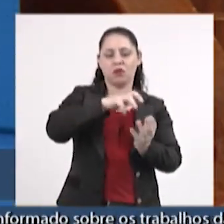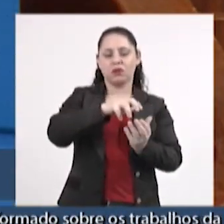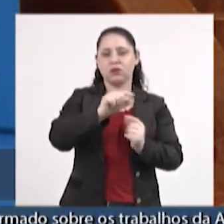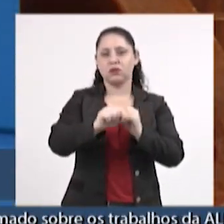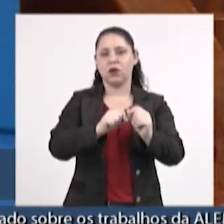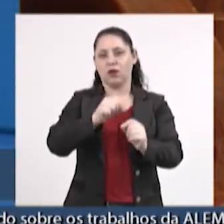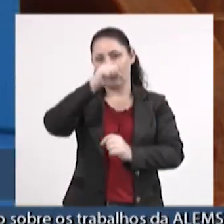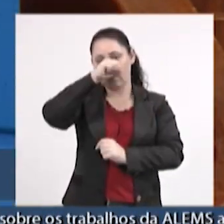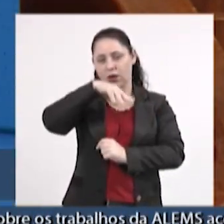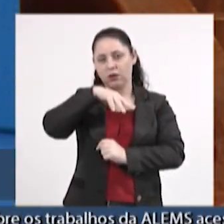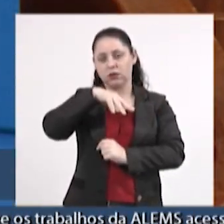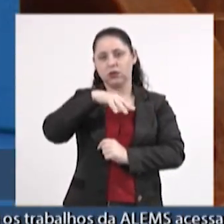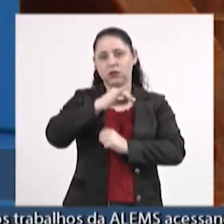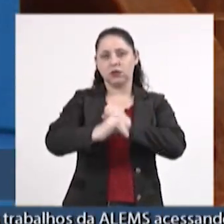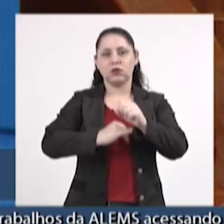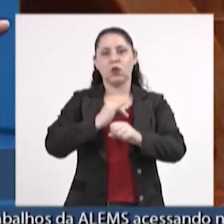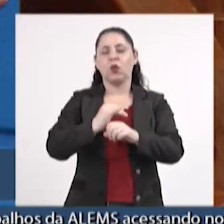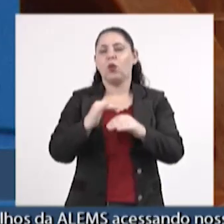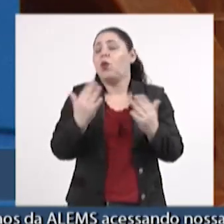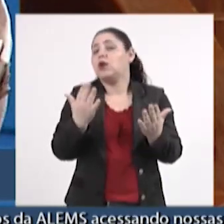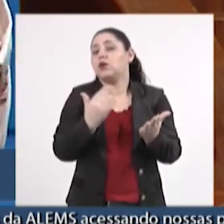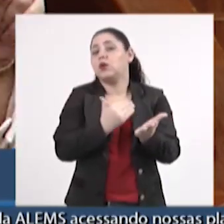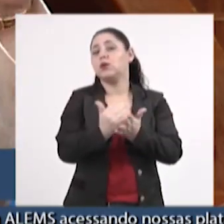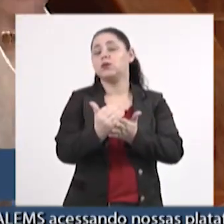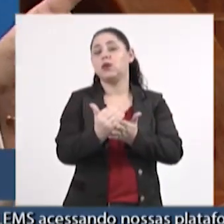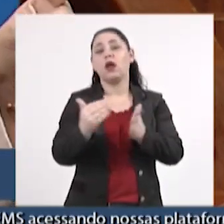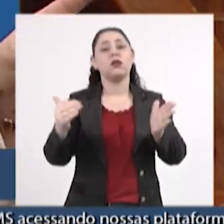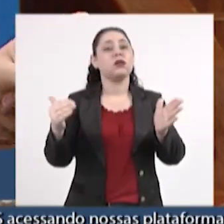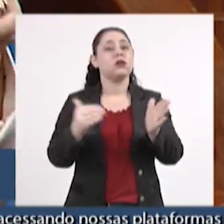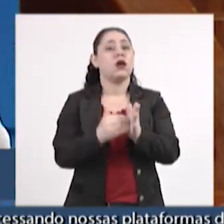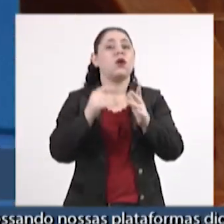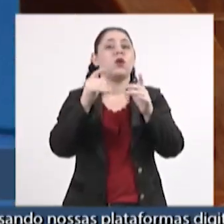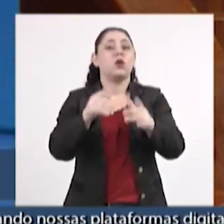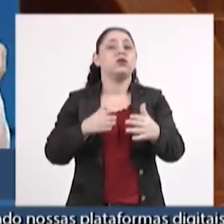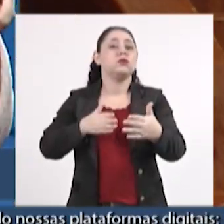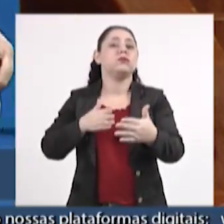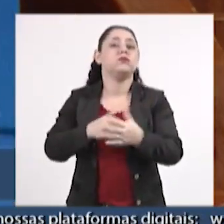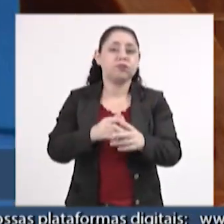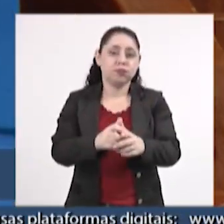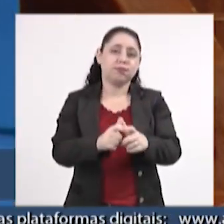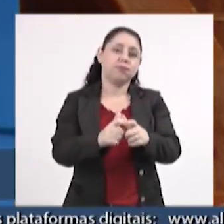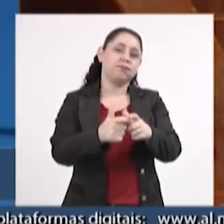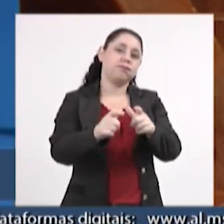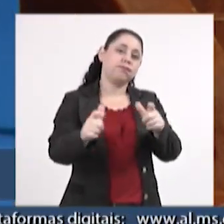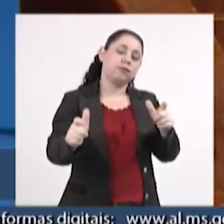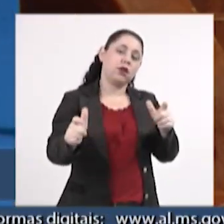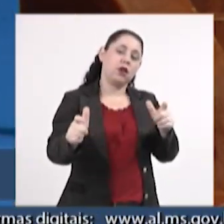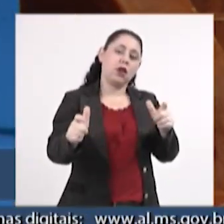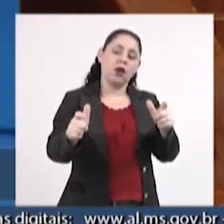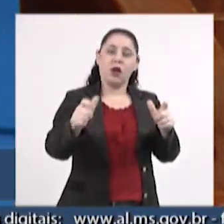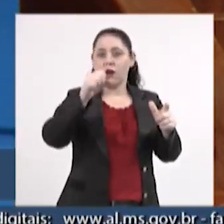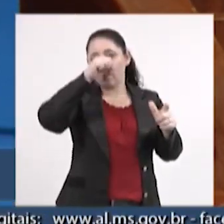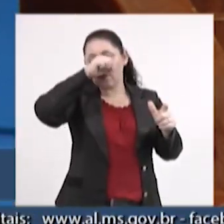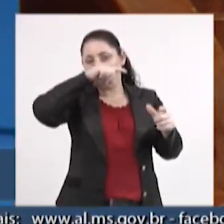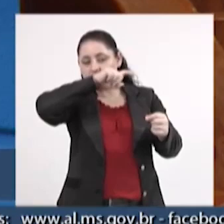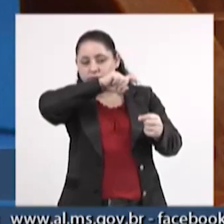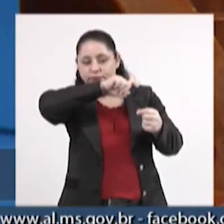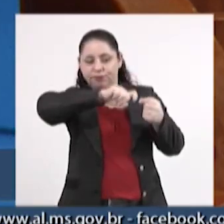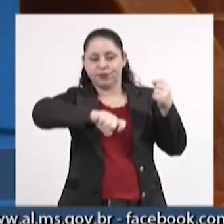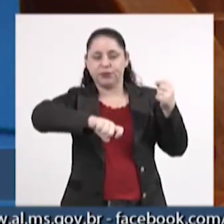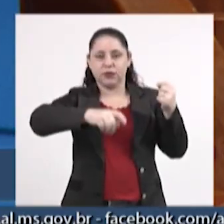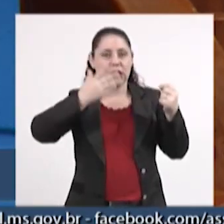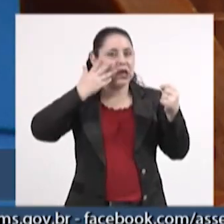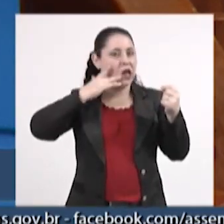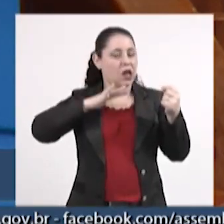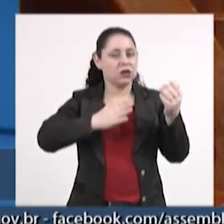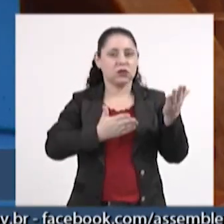na internet, de quando começou e até onde tem aumentado a violência sexual contra meninas,